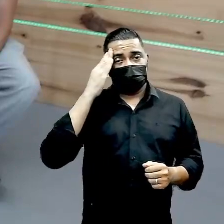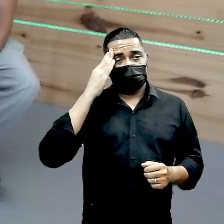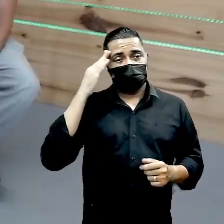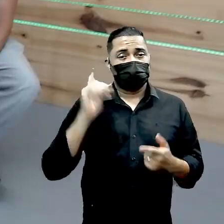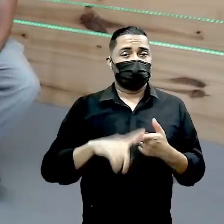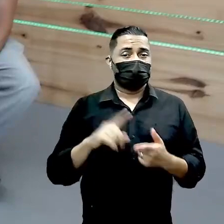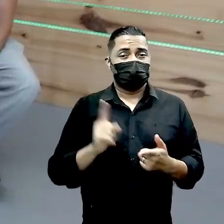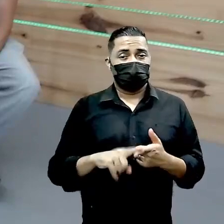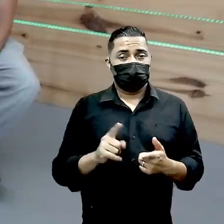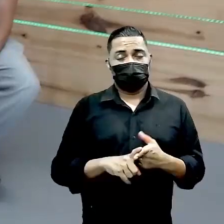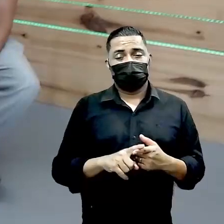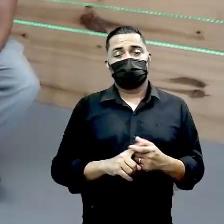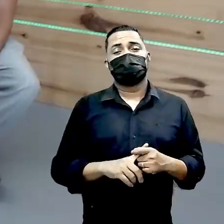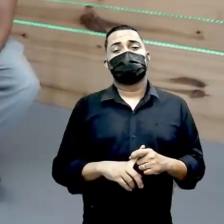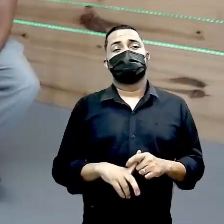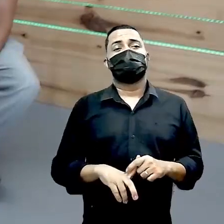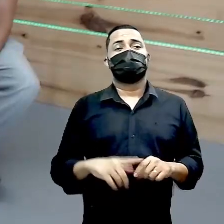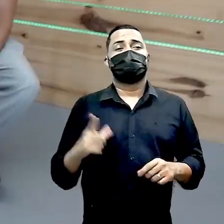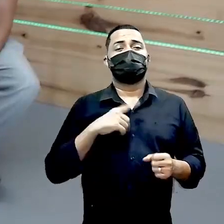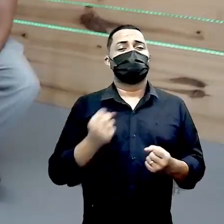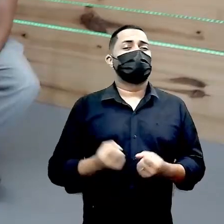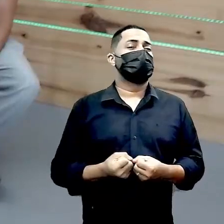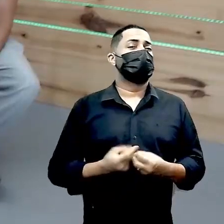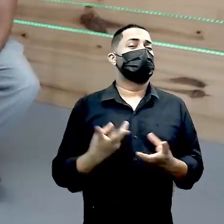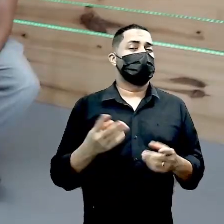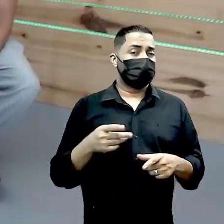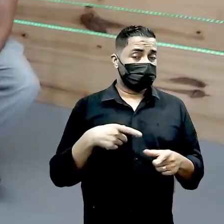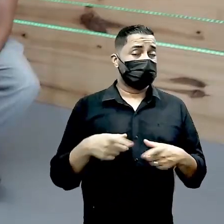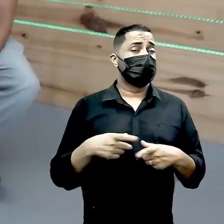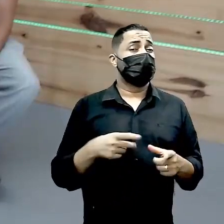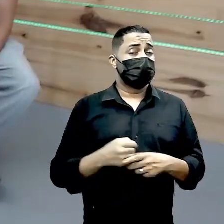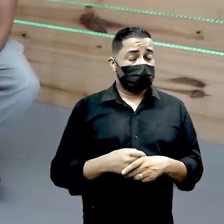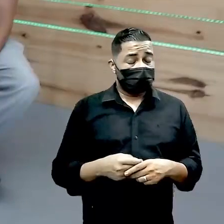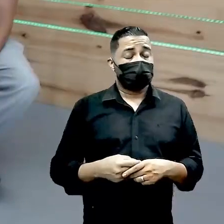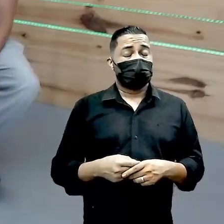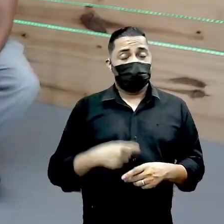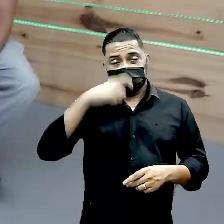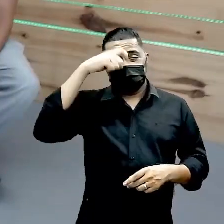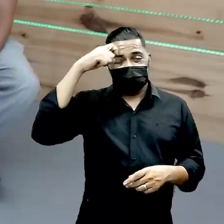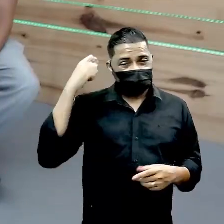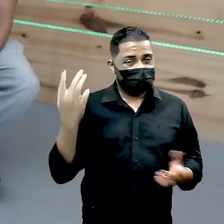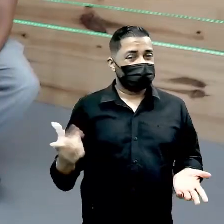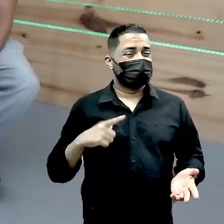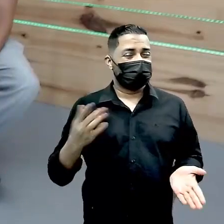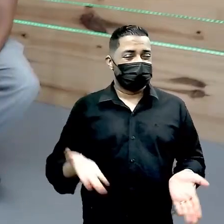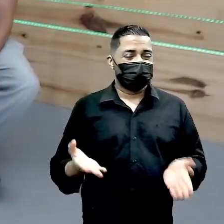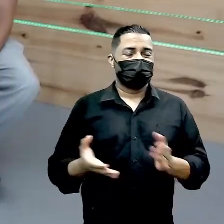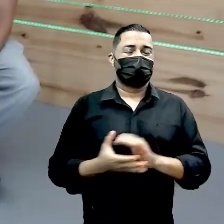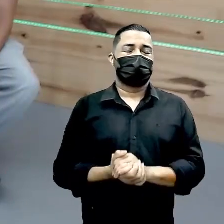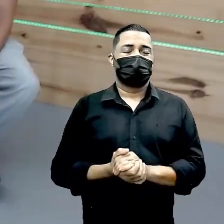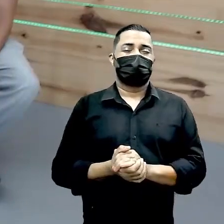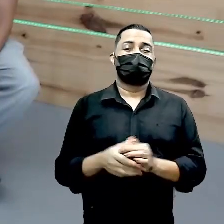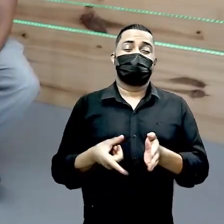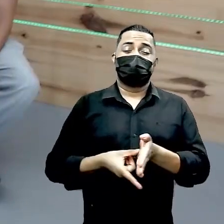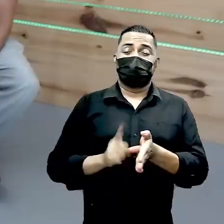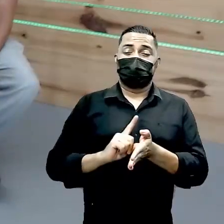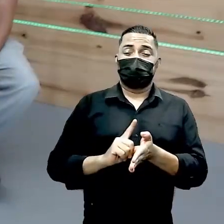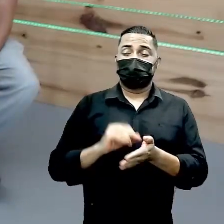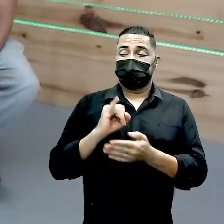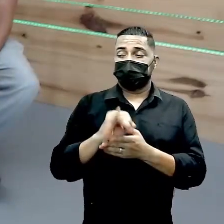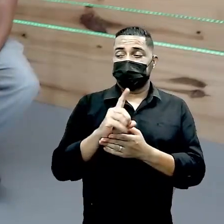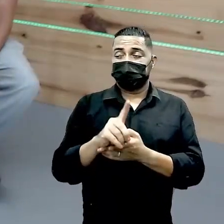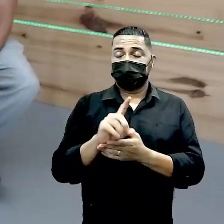até honrar aqueles que tiveram muito trabalho para mostrar como está hoje. Bom, antes das ideias,